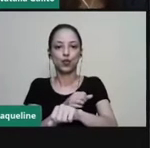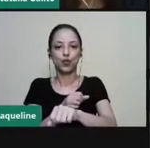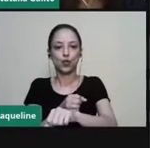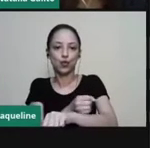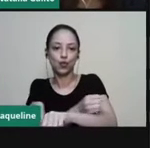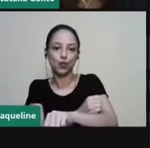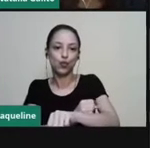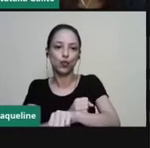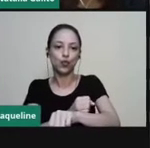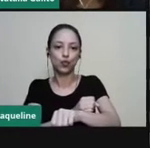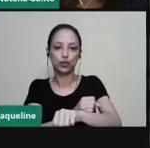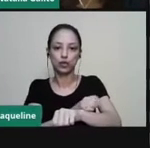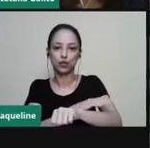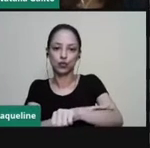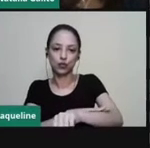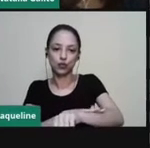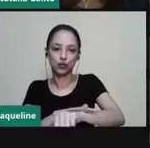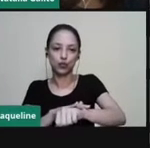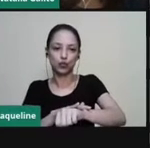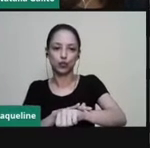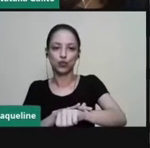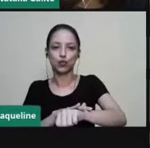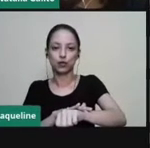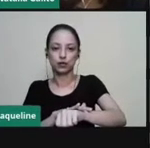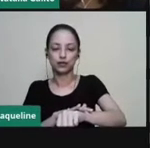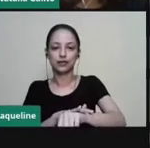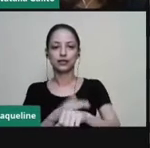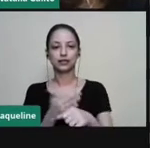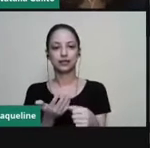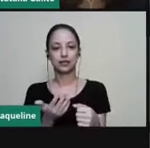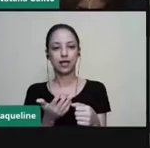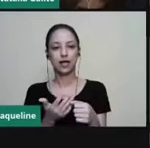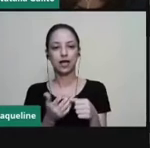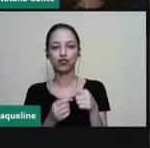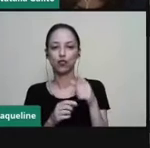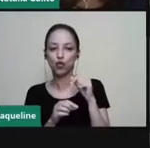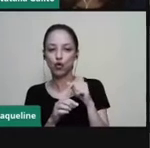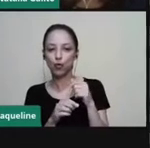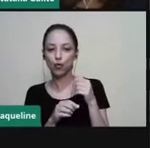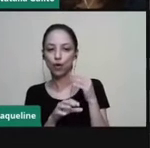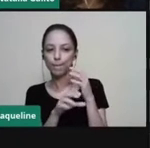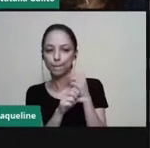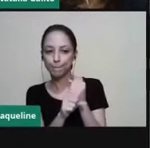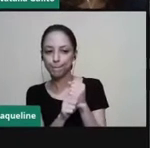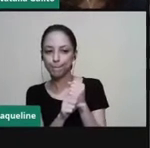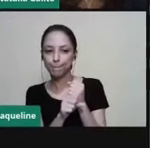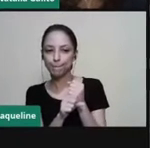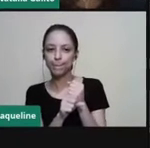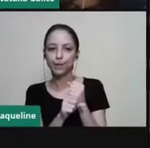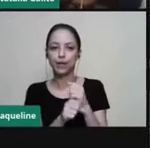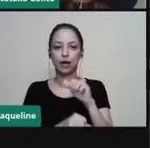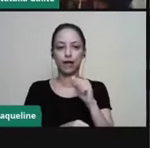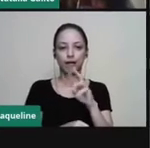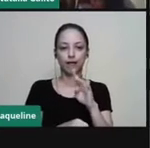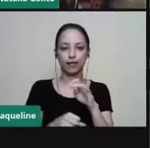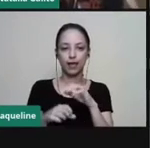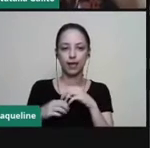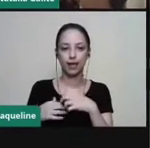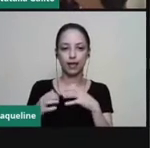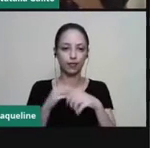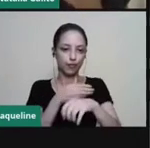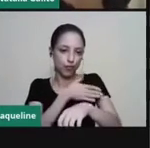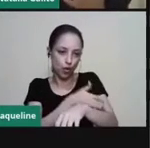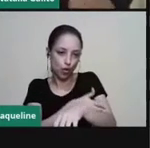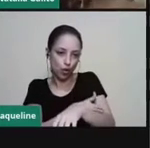antebraço também, e a gente faz, então, a medida da artéria braquial, normalmente. Tem alguns estudos que usam